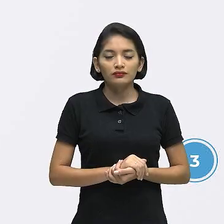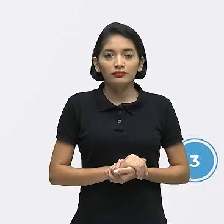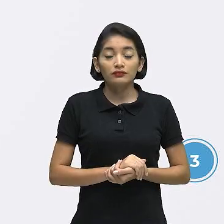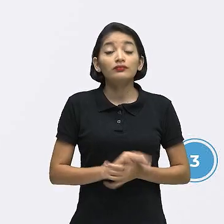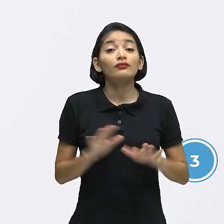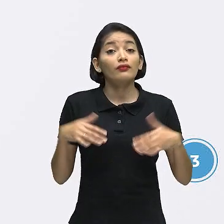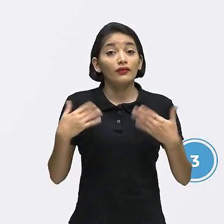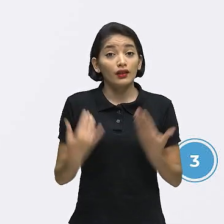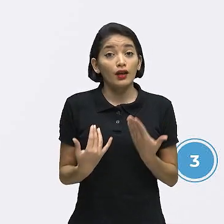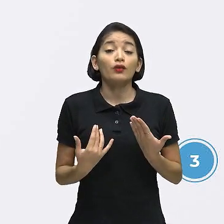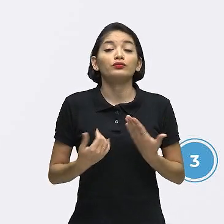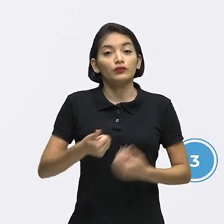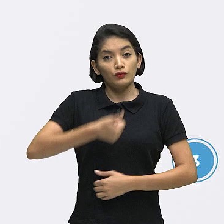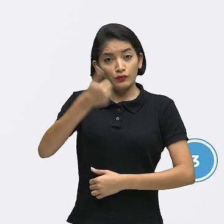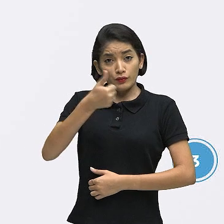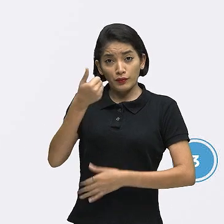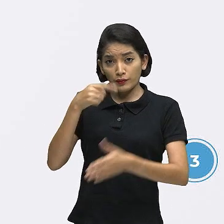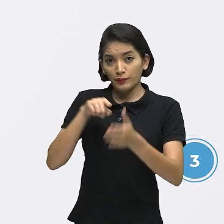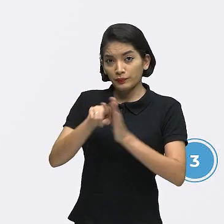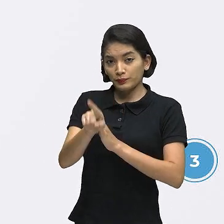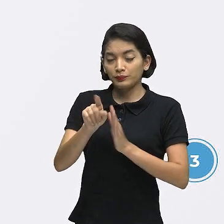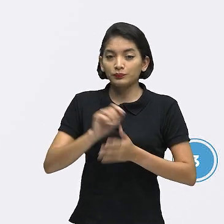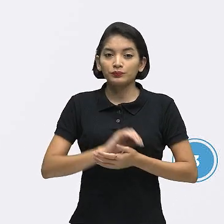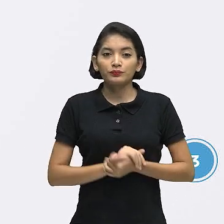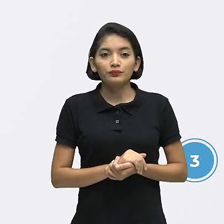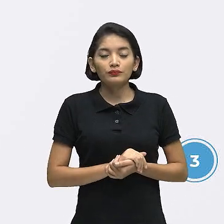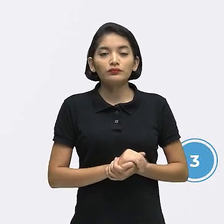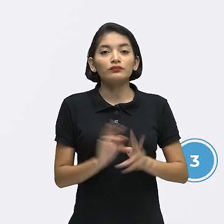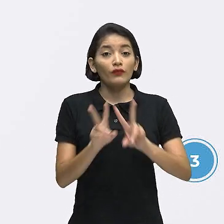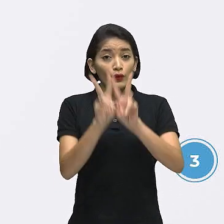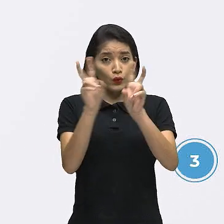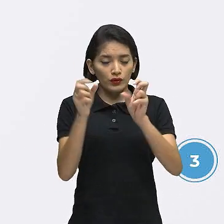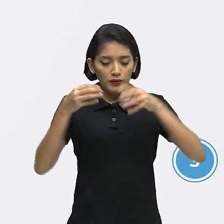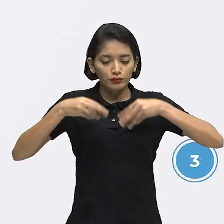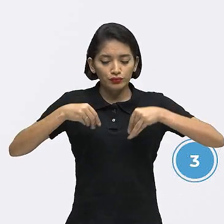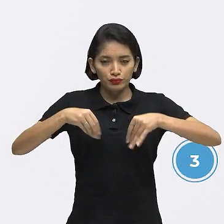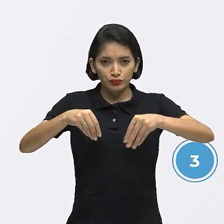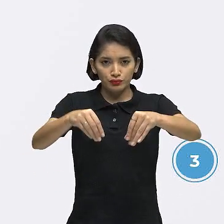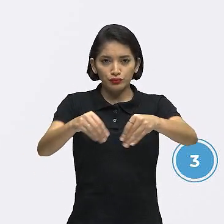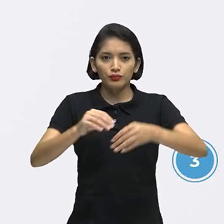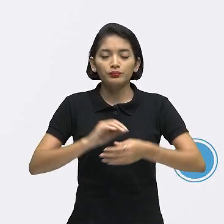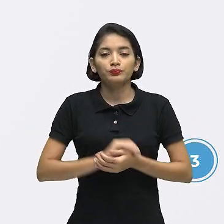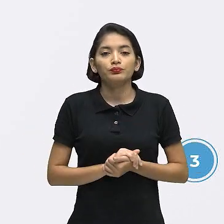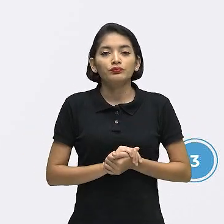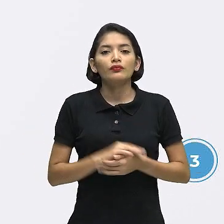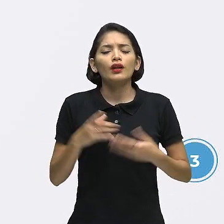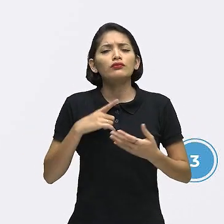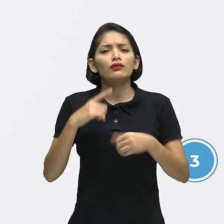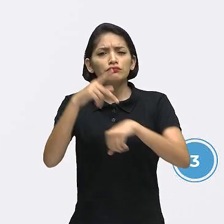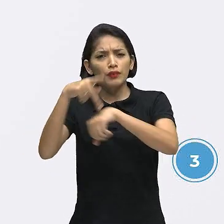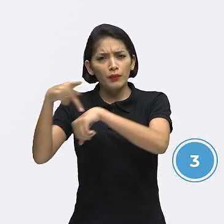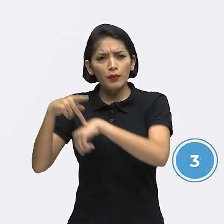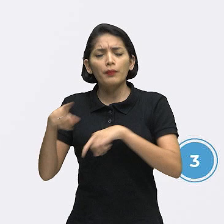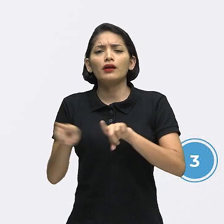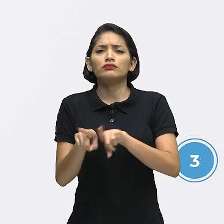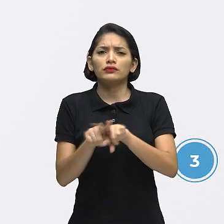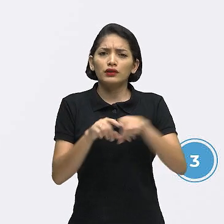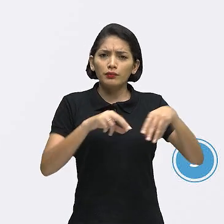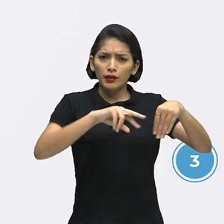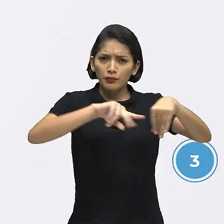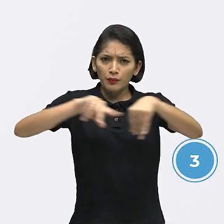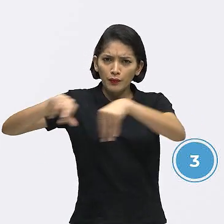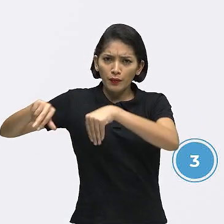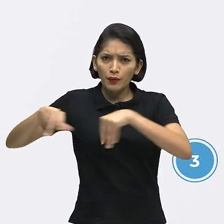Temos aí a nossa questão 1, sobre, né, o solo. São fragmentos de rochas ou minerais.